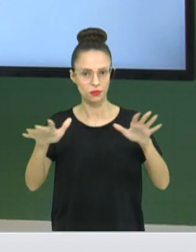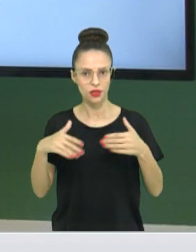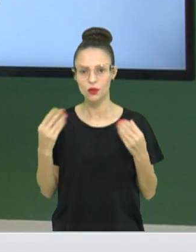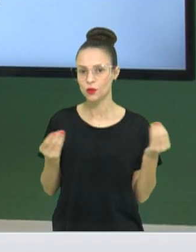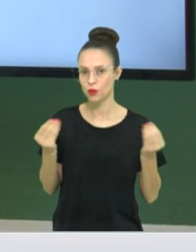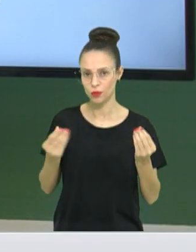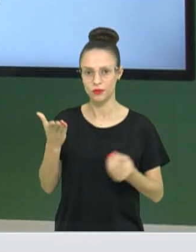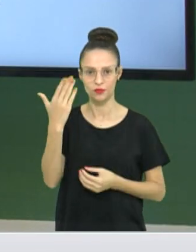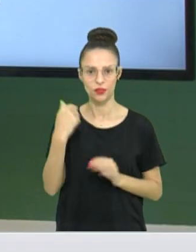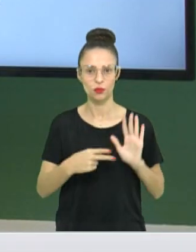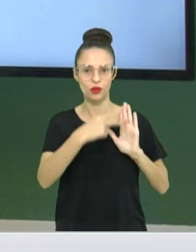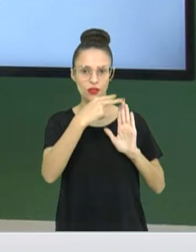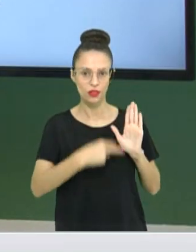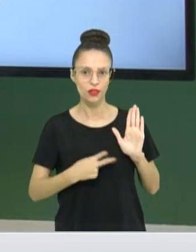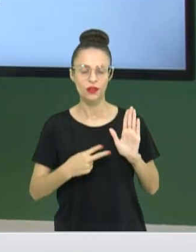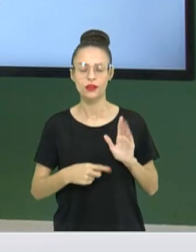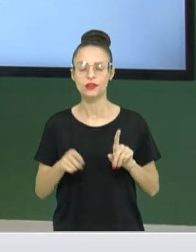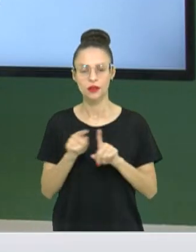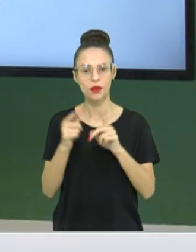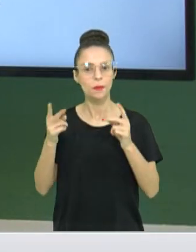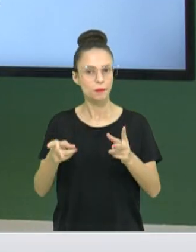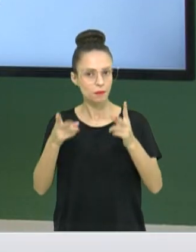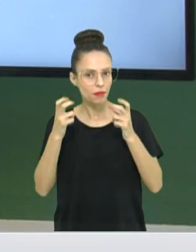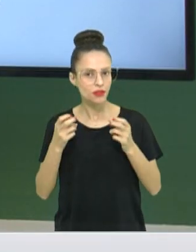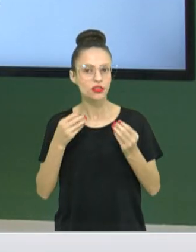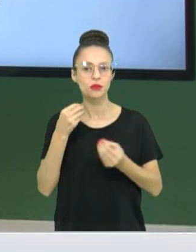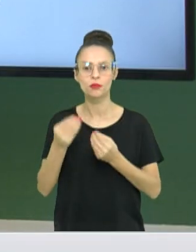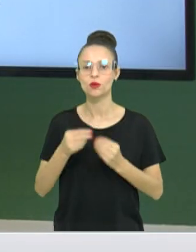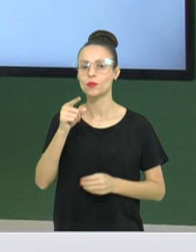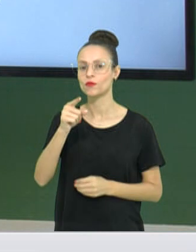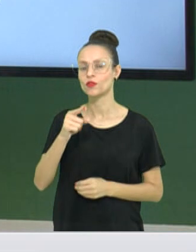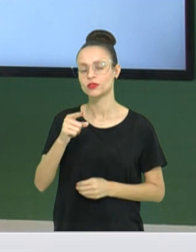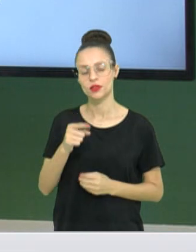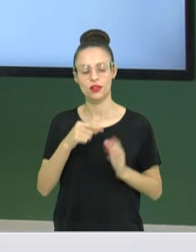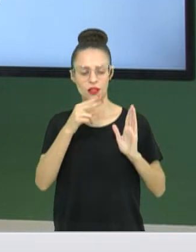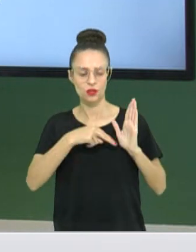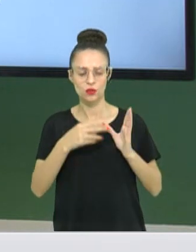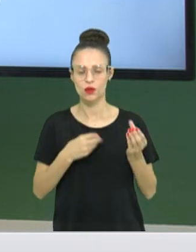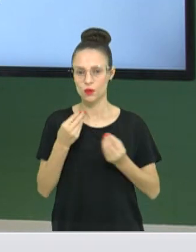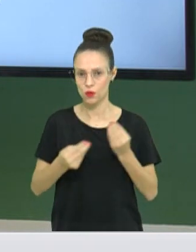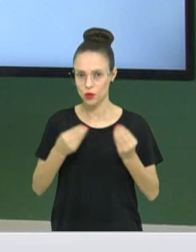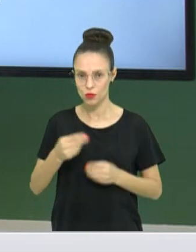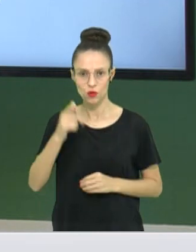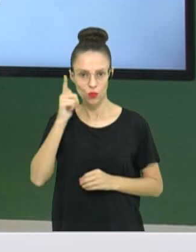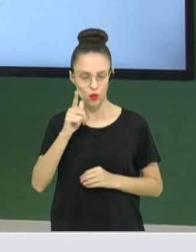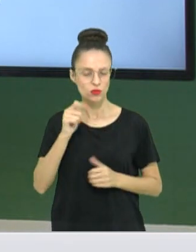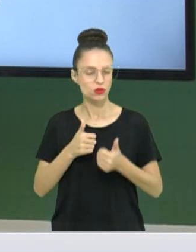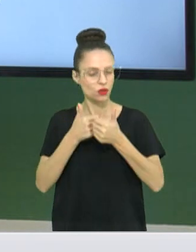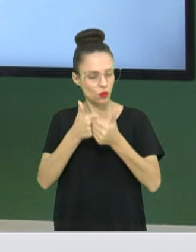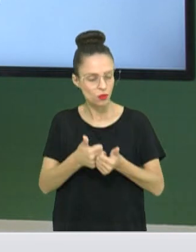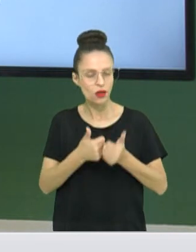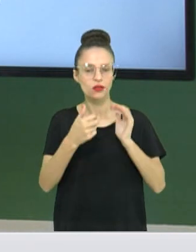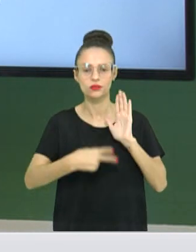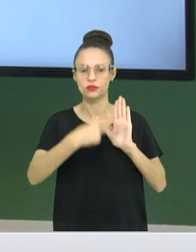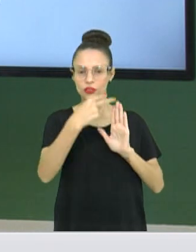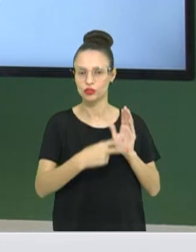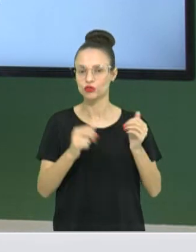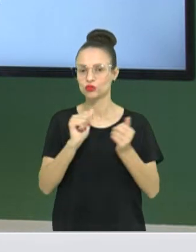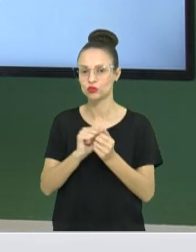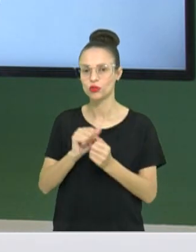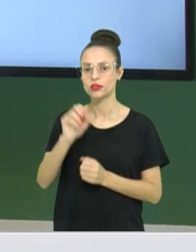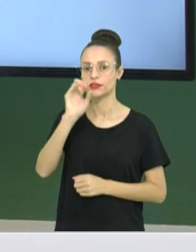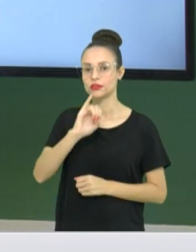comigo a leitura e vá percebendo como você está na leitura, tá? Se você consegue acompanhar a professora, se